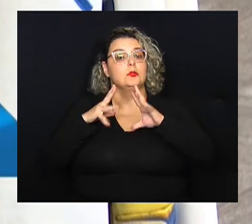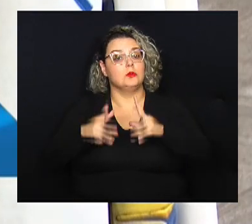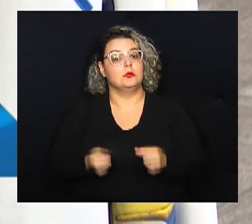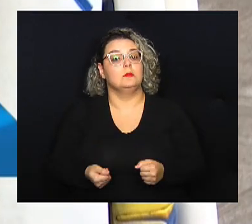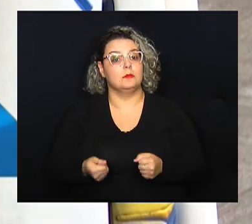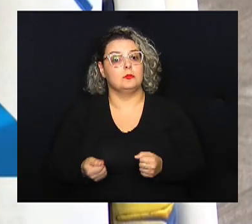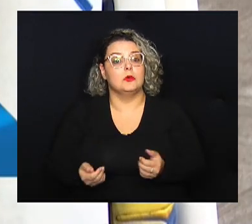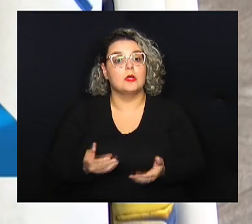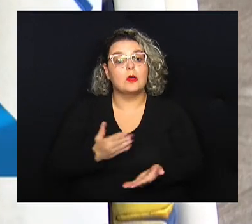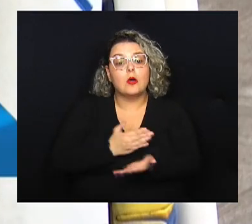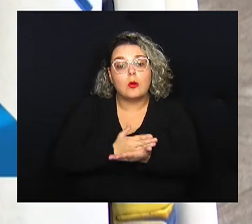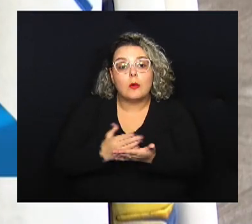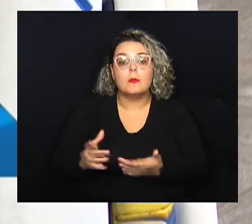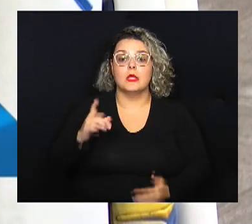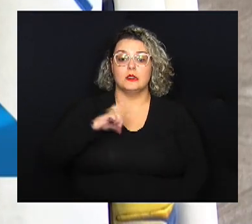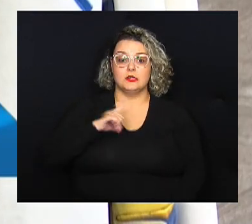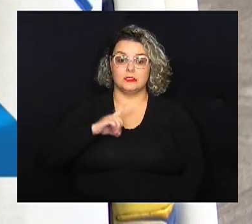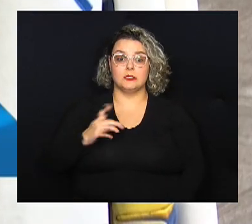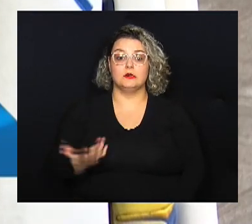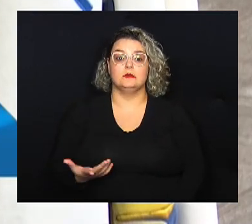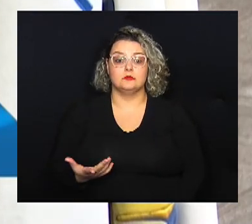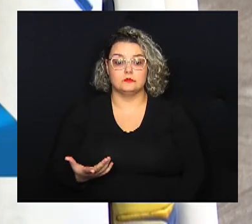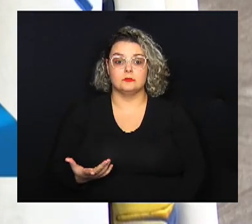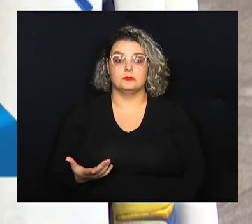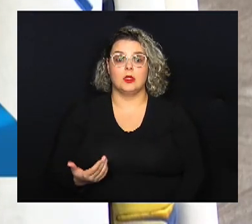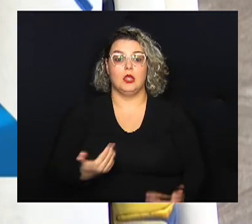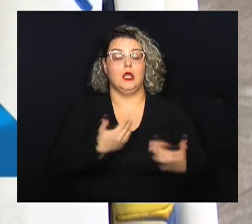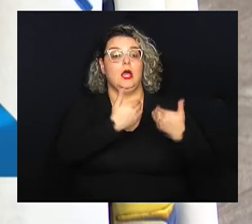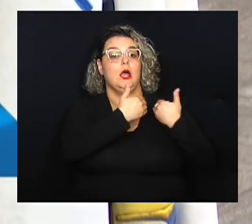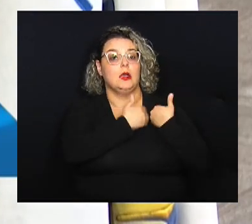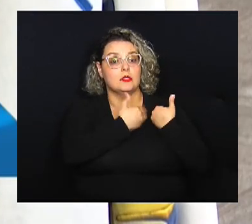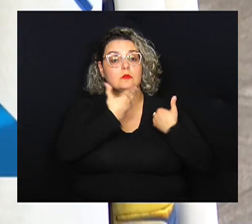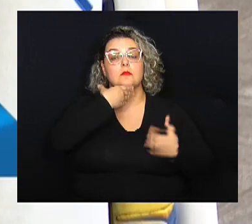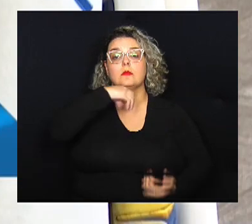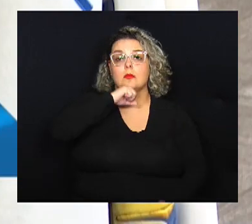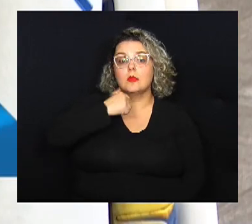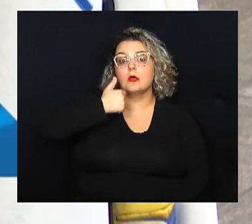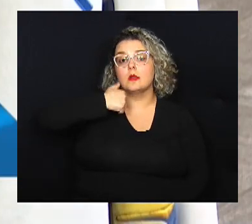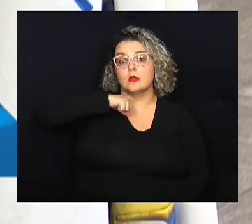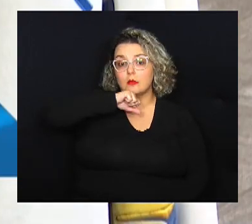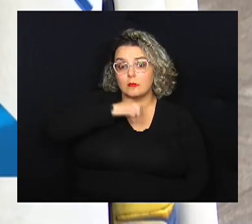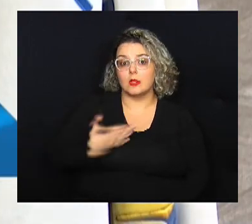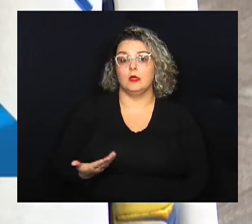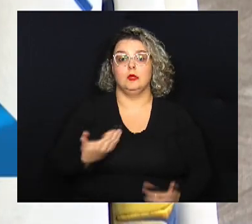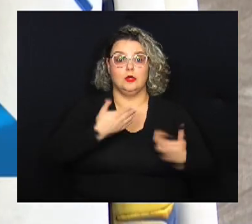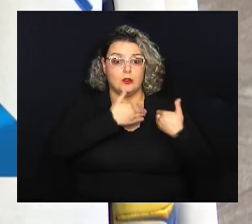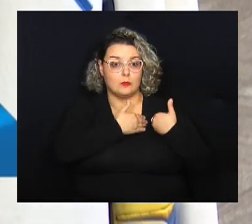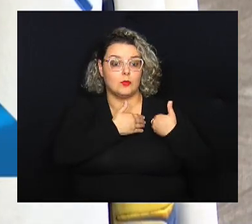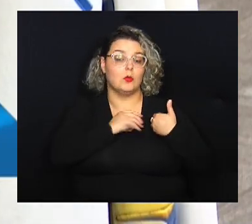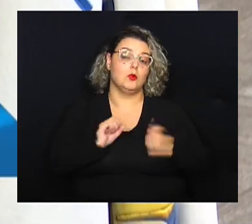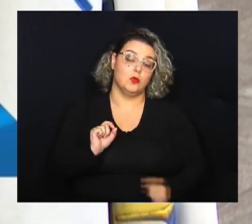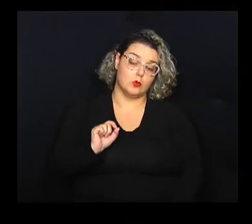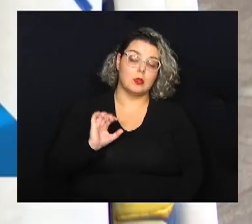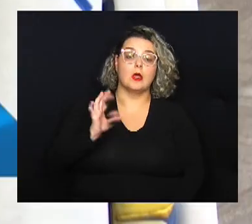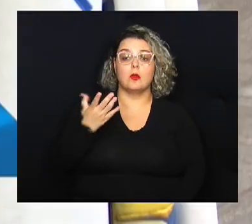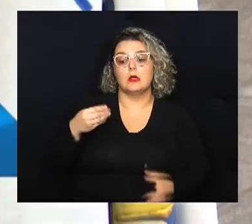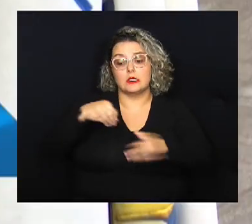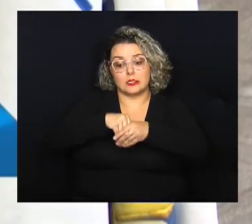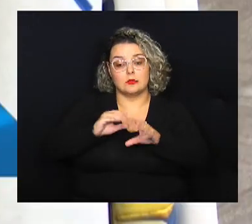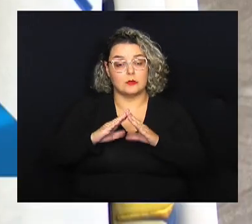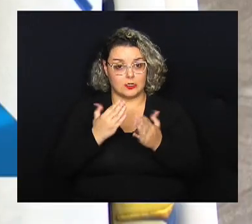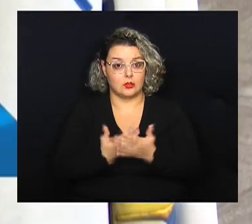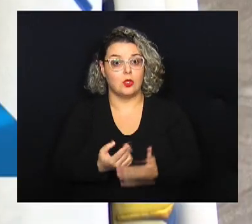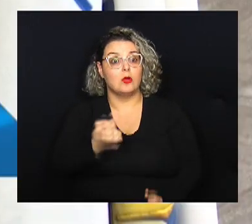a contar que passa a responsabilidade para os pais diante daquilo que acontece hoje nas escolas. Você